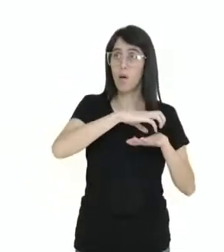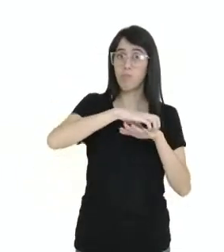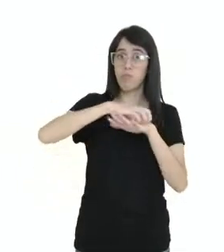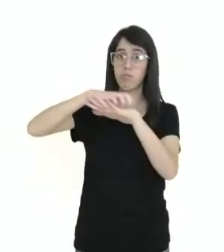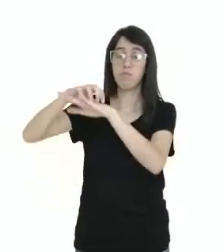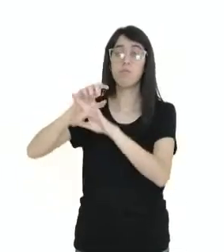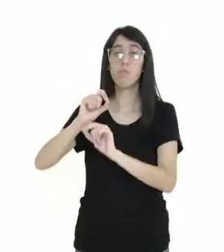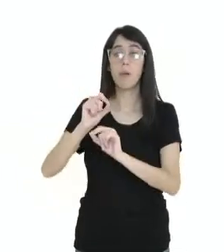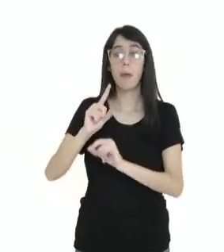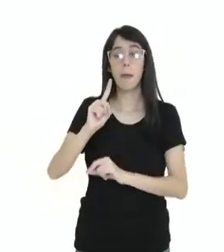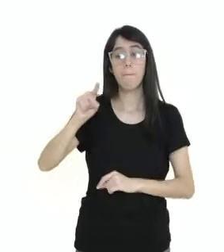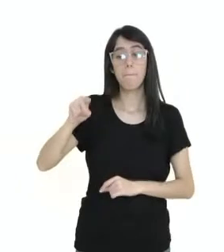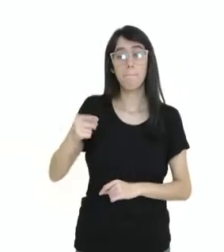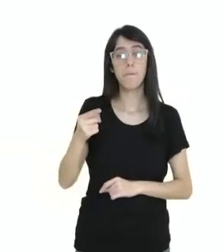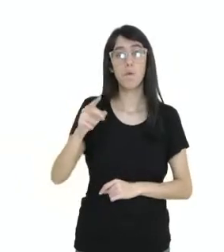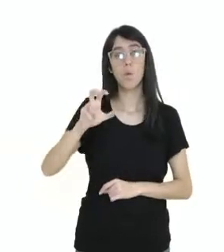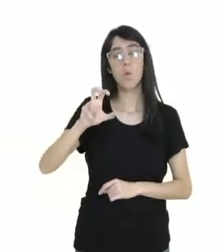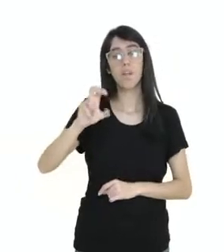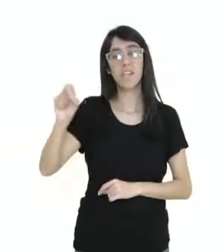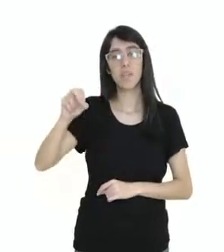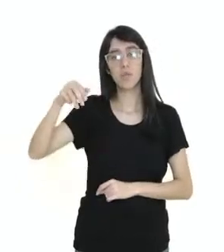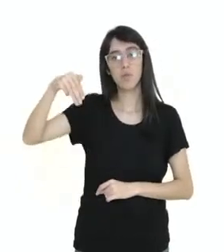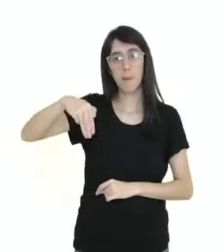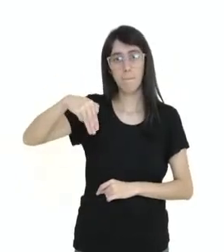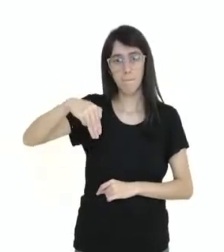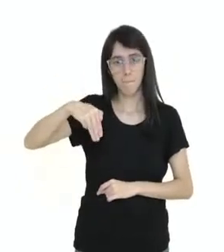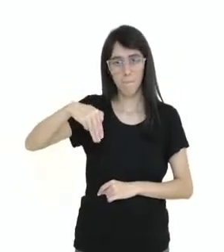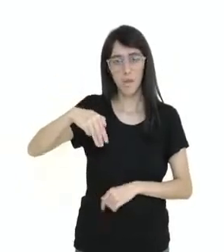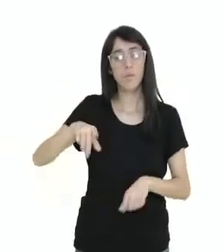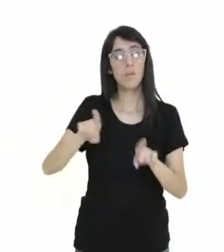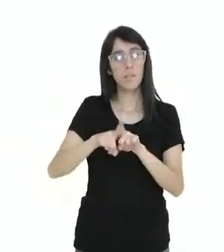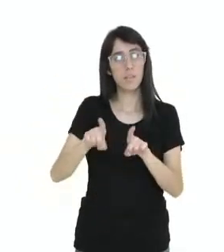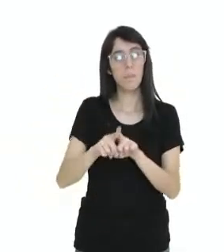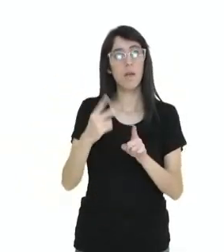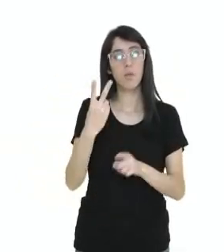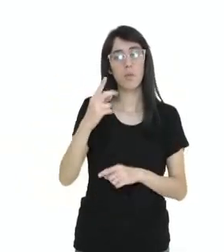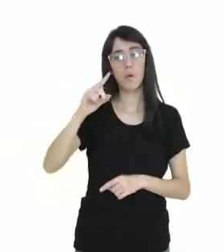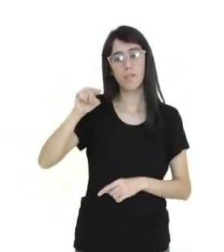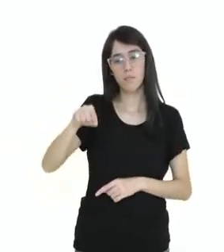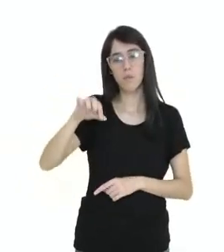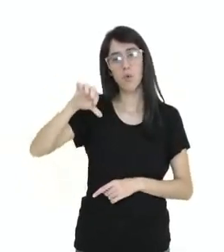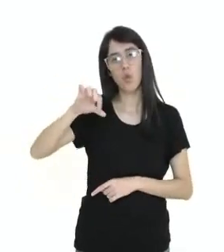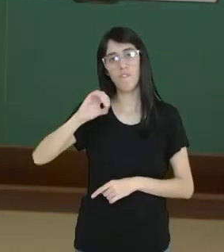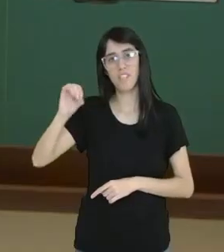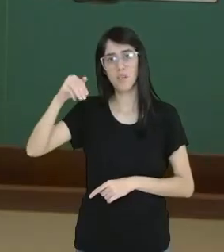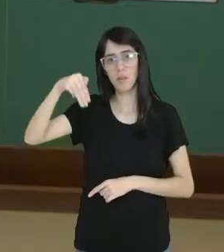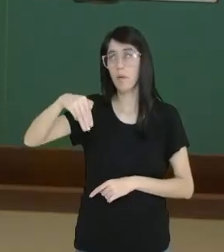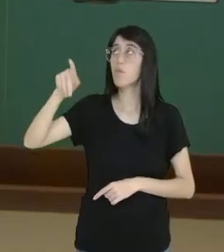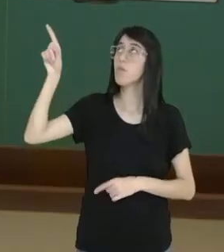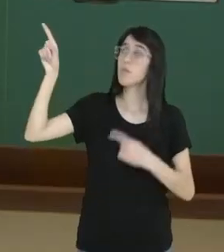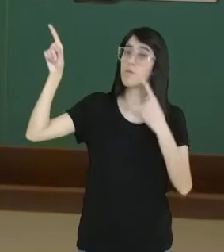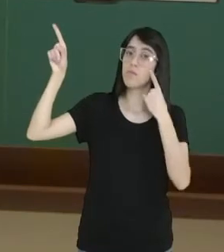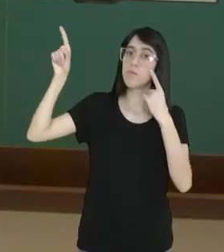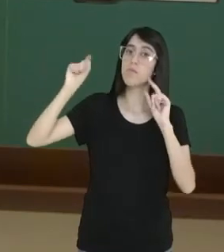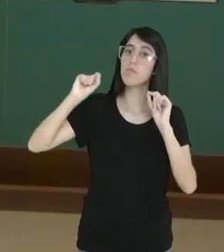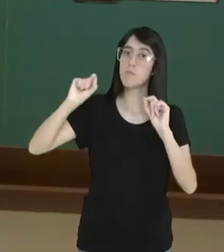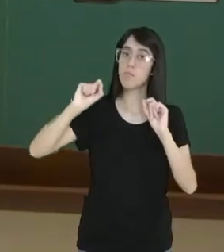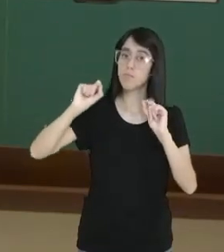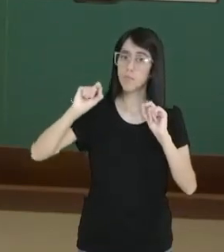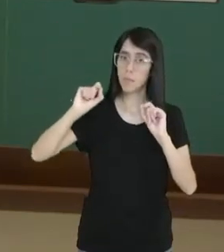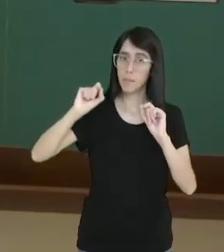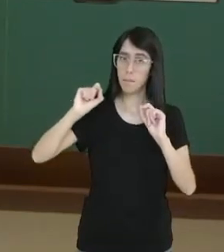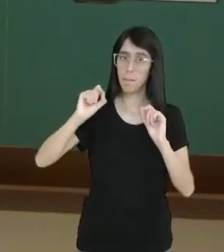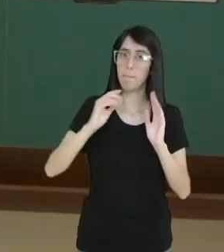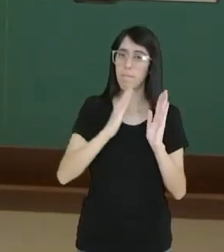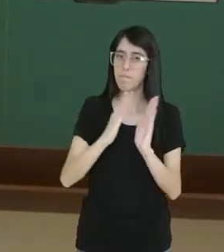percorrem 1.500 metros e 2.900 metros, respectivamente. Respectivamente significa